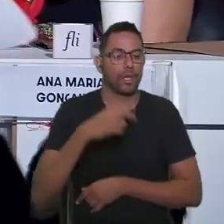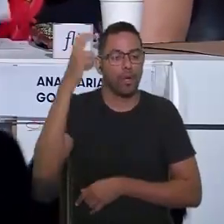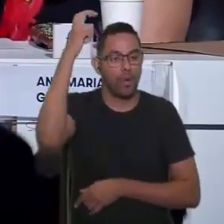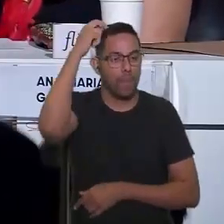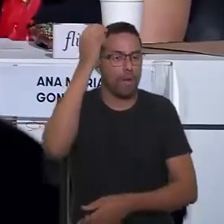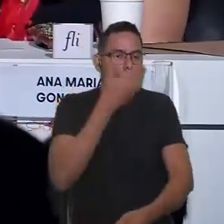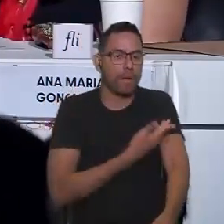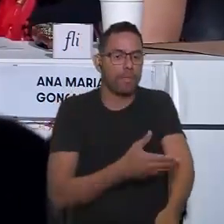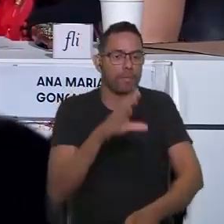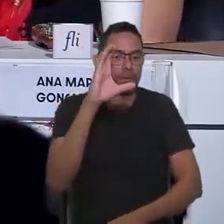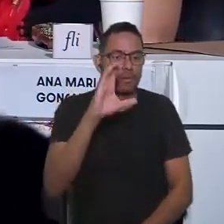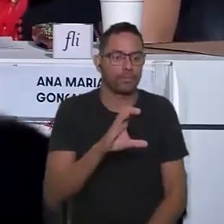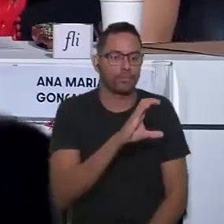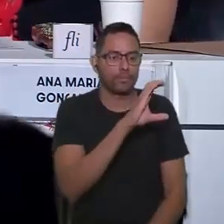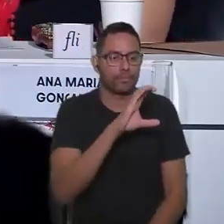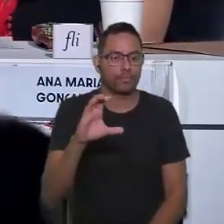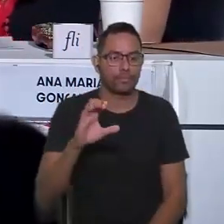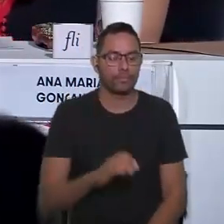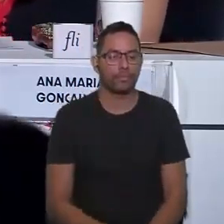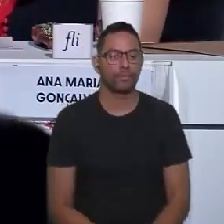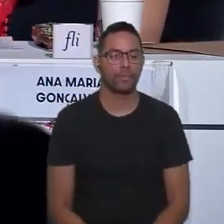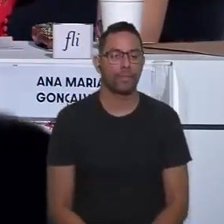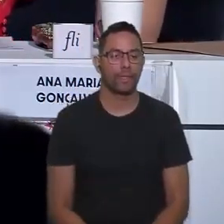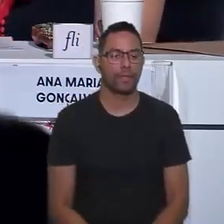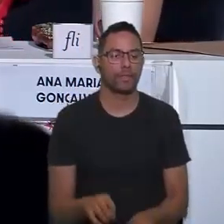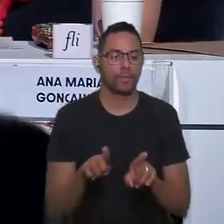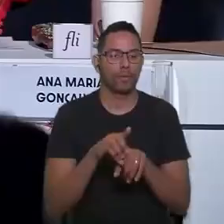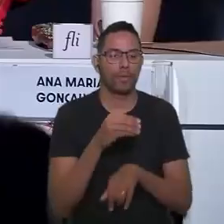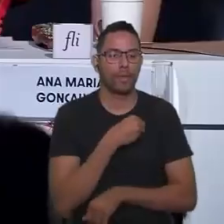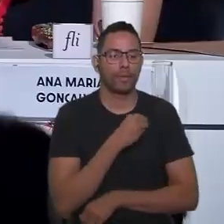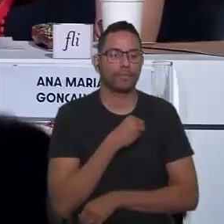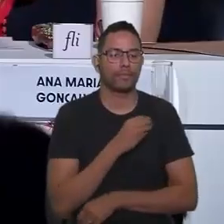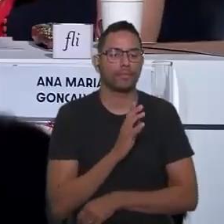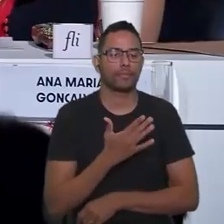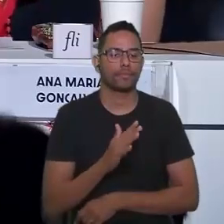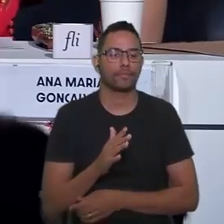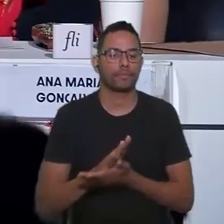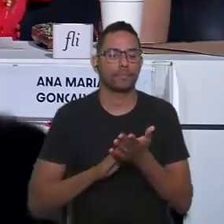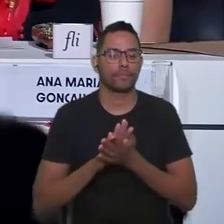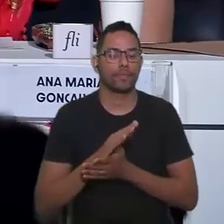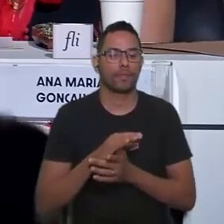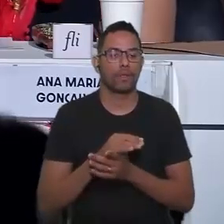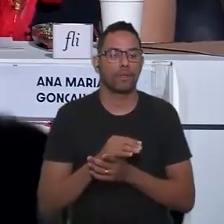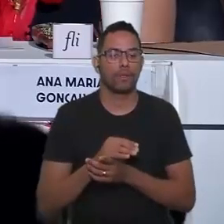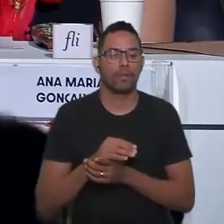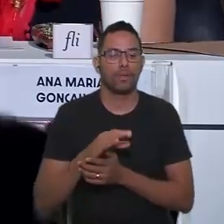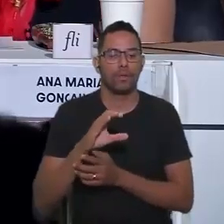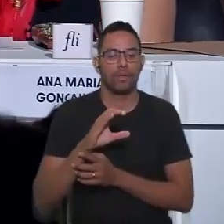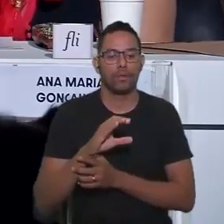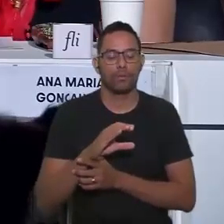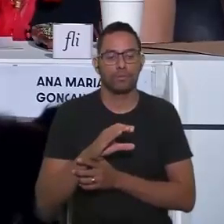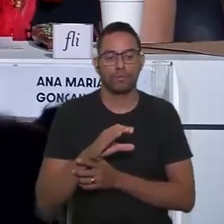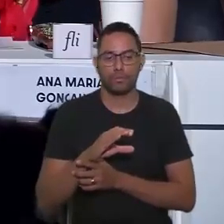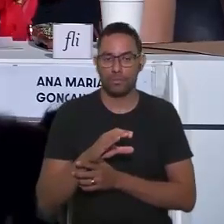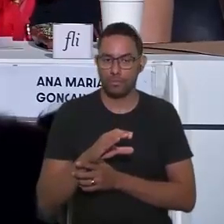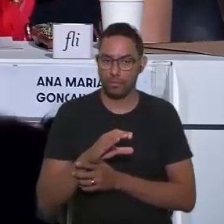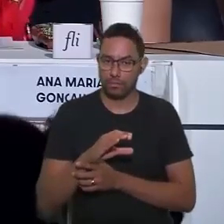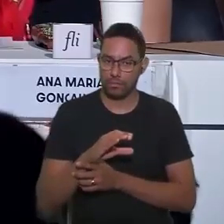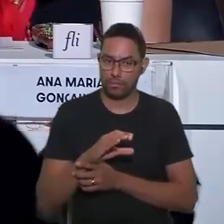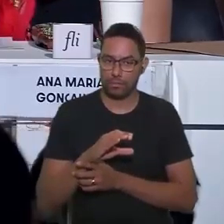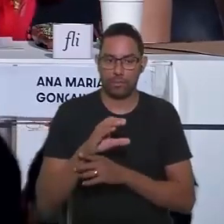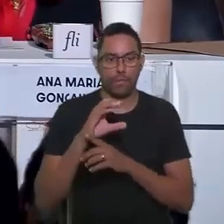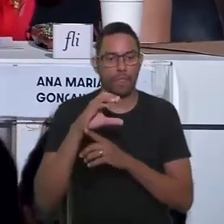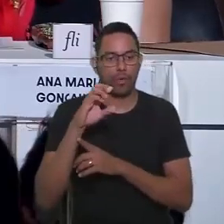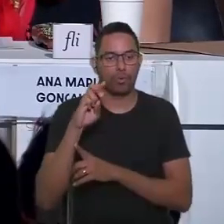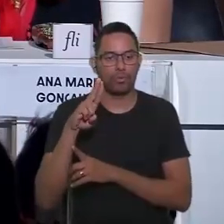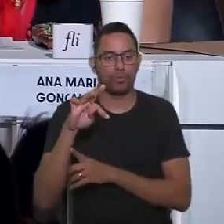branca e católica, nem o pecado. Nossos cultos são anamastésicos. Existe